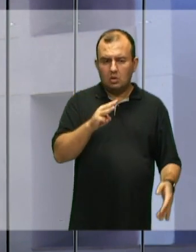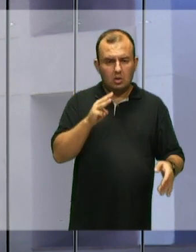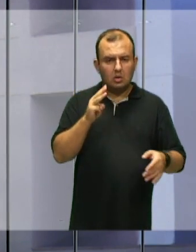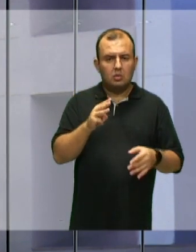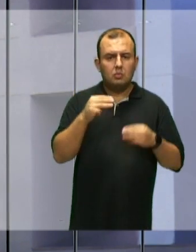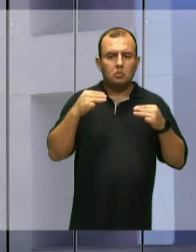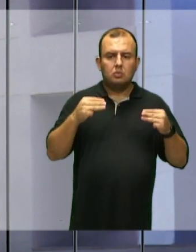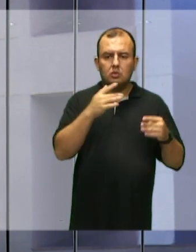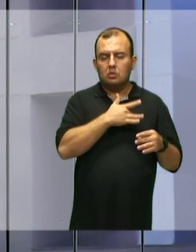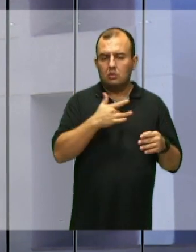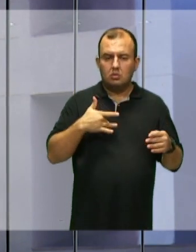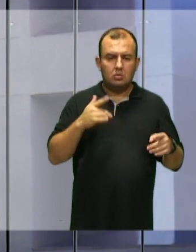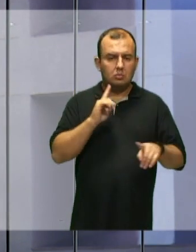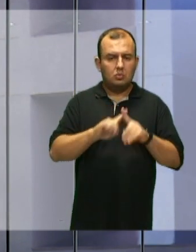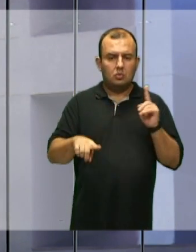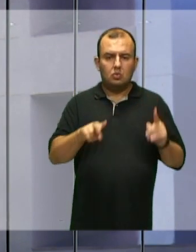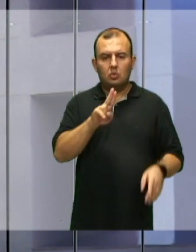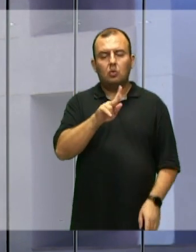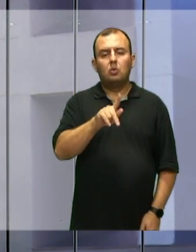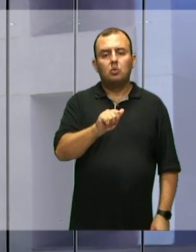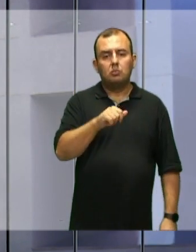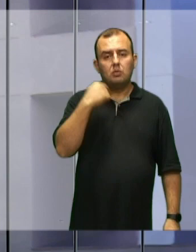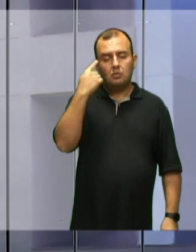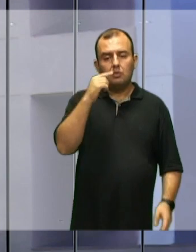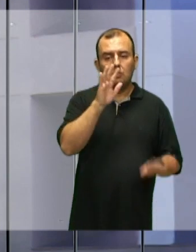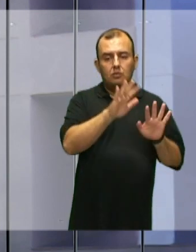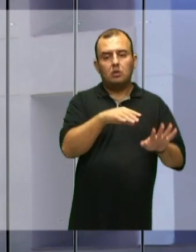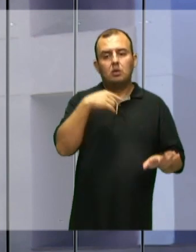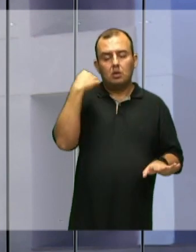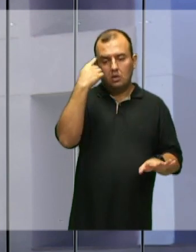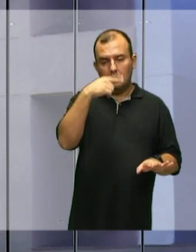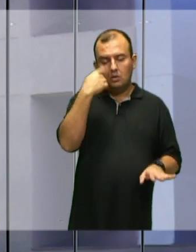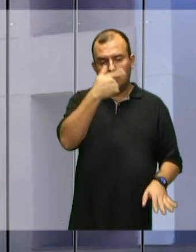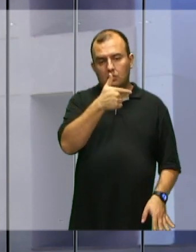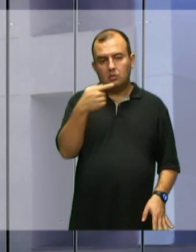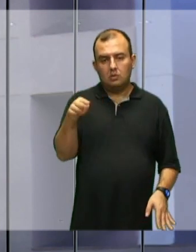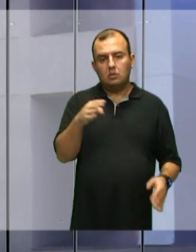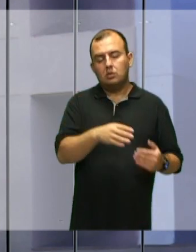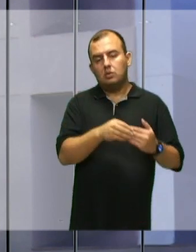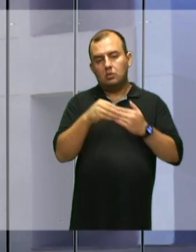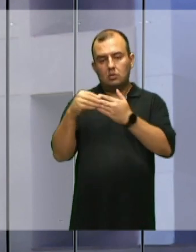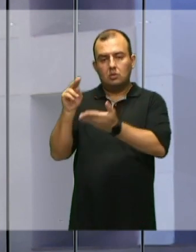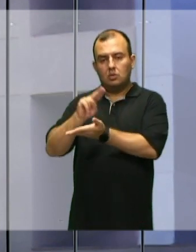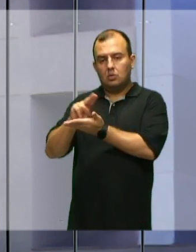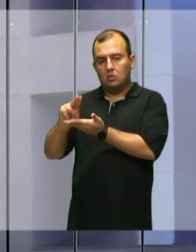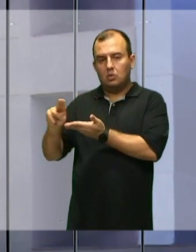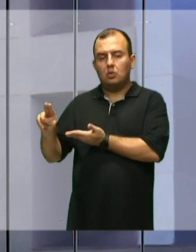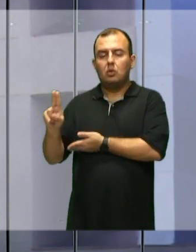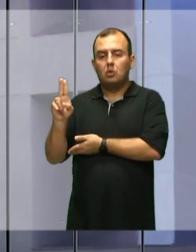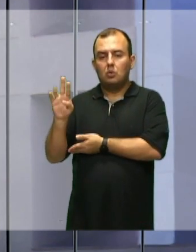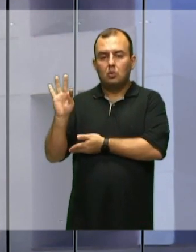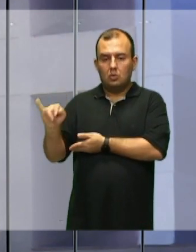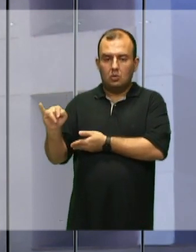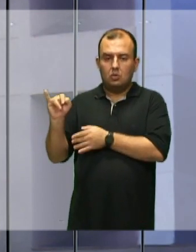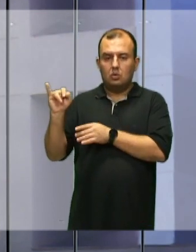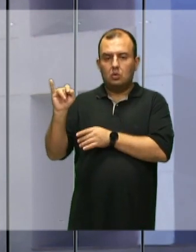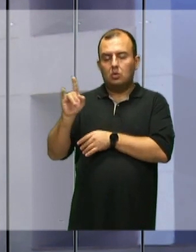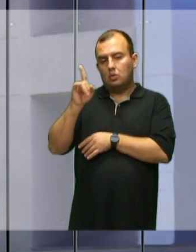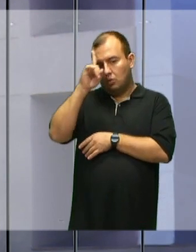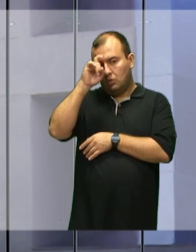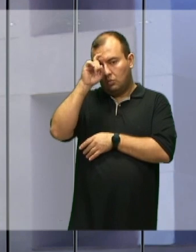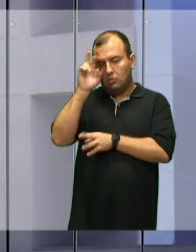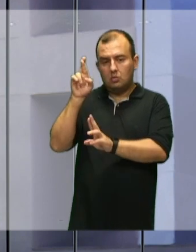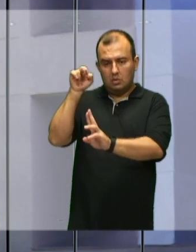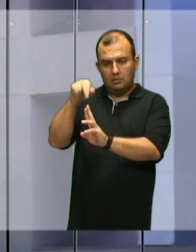Ministério da Saúde o paciente pode ficar numa UPA 24 horas e depois ele tem que ser direcionado para um leito de alta complexidade que é o nosso hospital de referência que é o